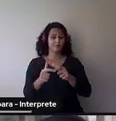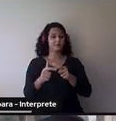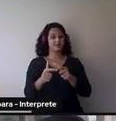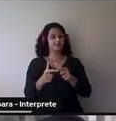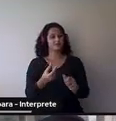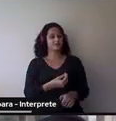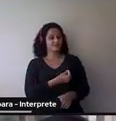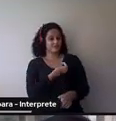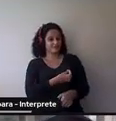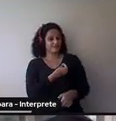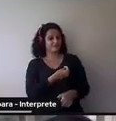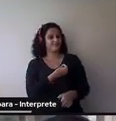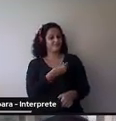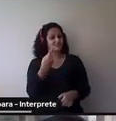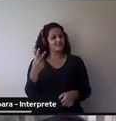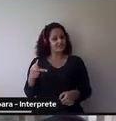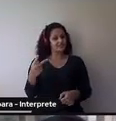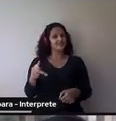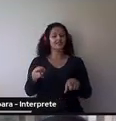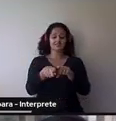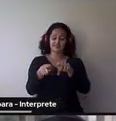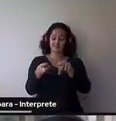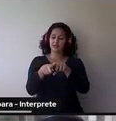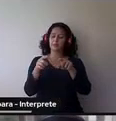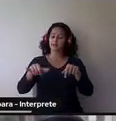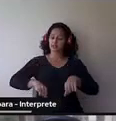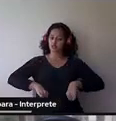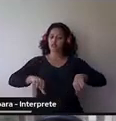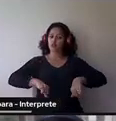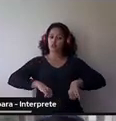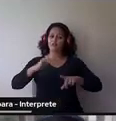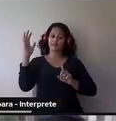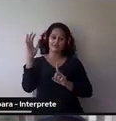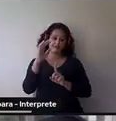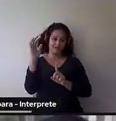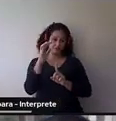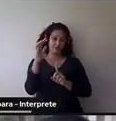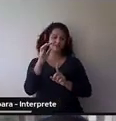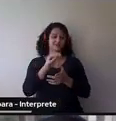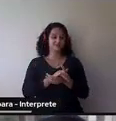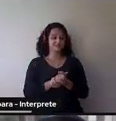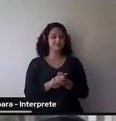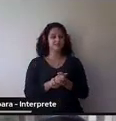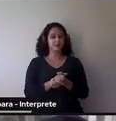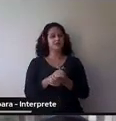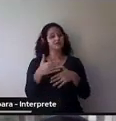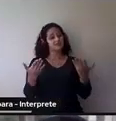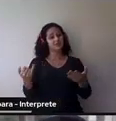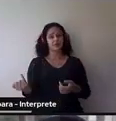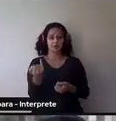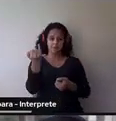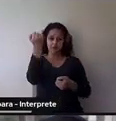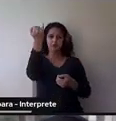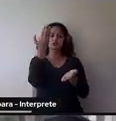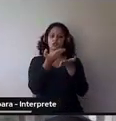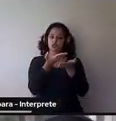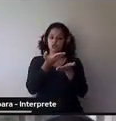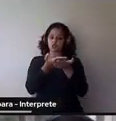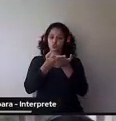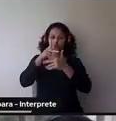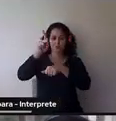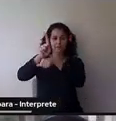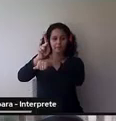estar sofrendo caso alguma interferência devido a essa fragmentação. Por isso que é importante estudos de conservação